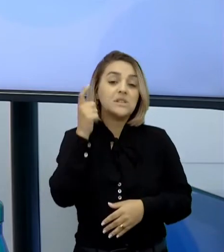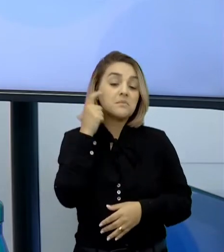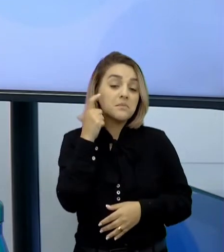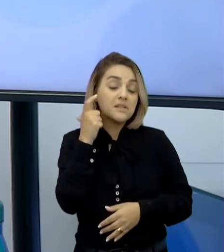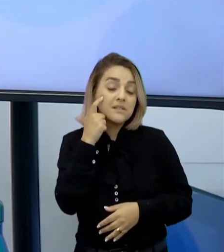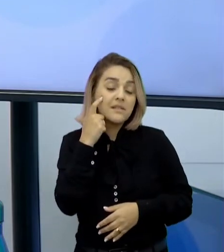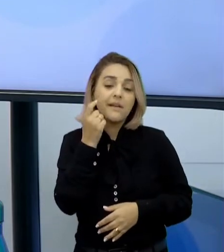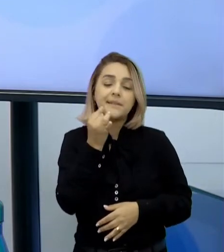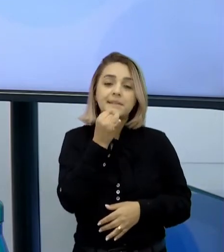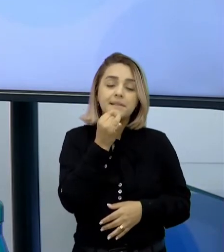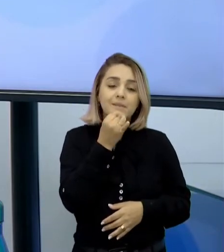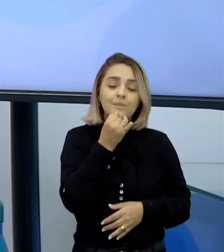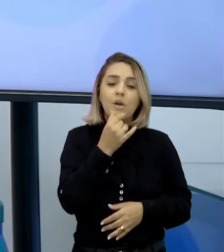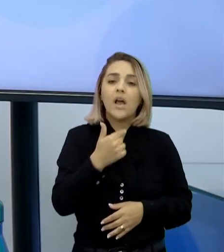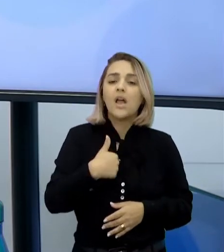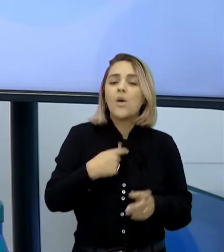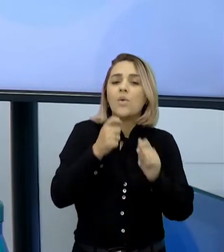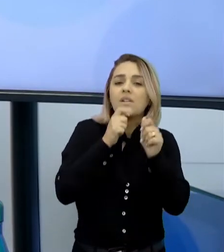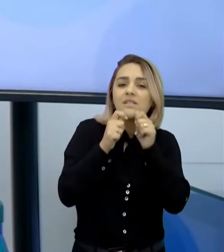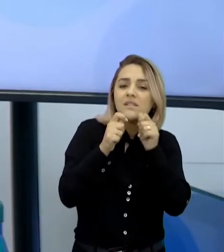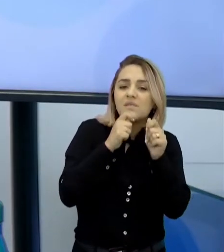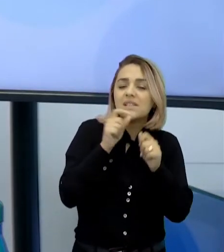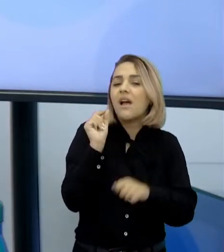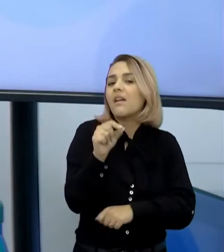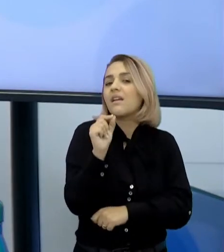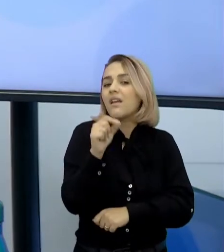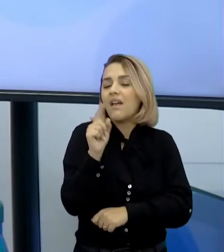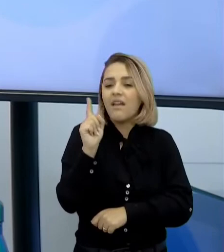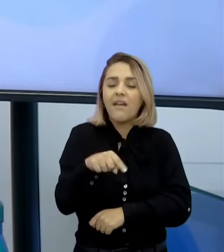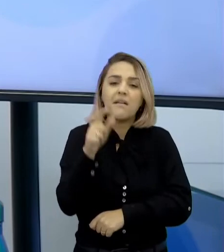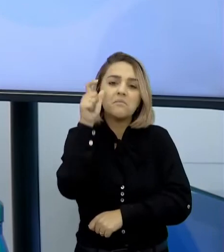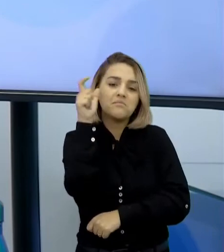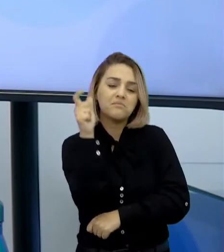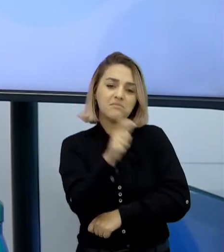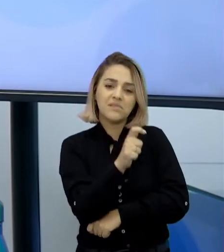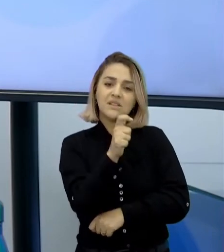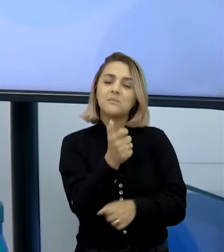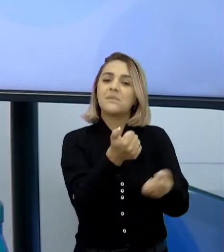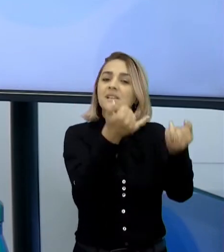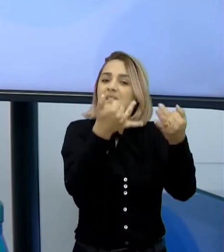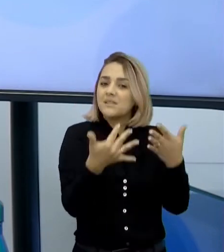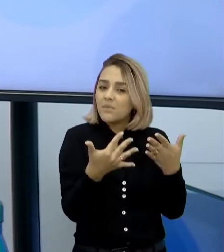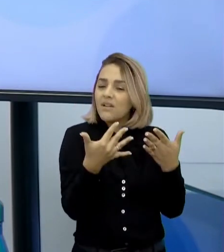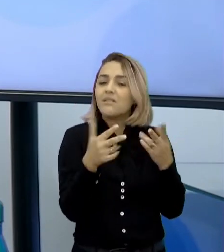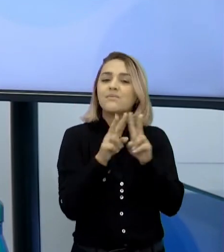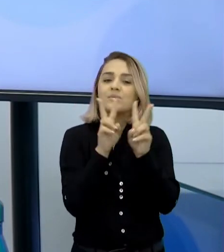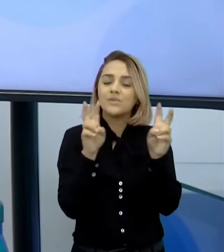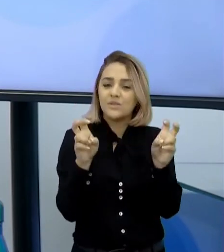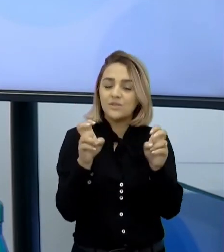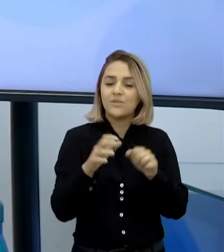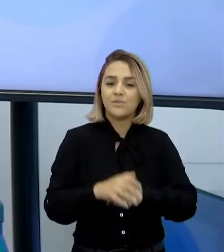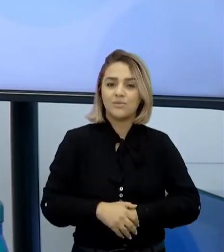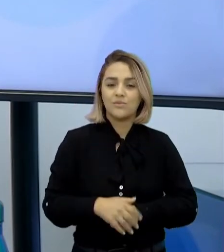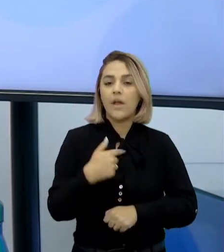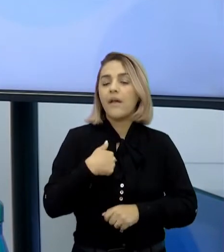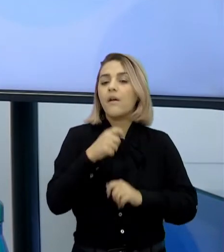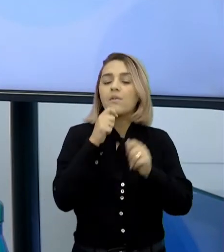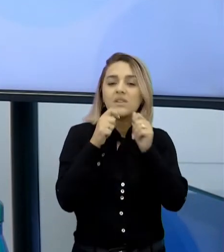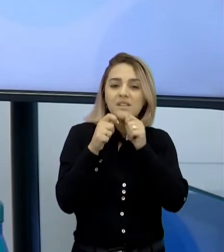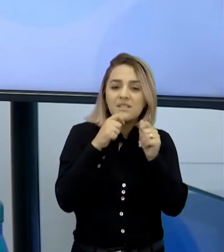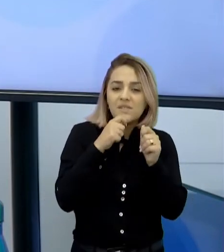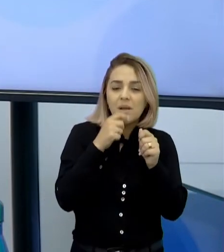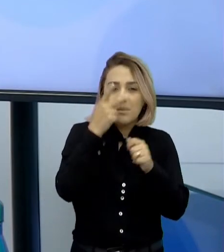pensar, quem eu posso entrevistar que seja interessante para falar sobre esse assunto? Eu vou entrevistar